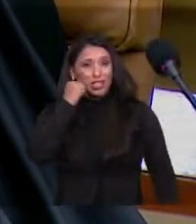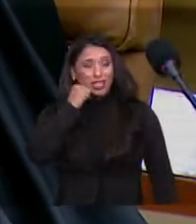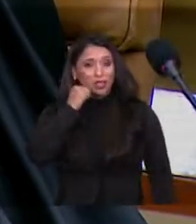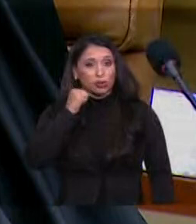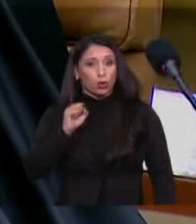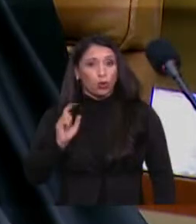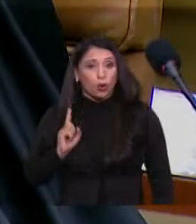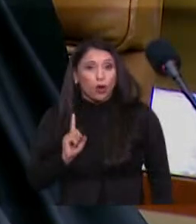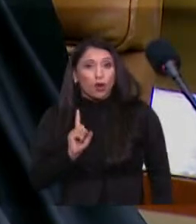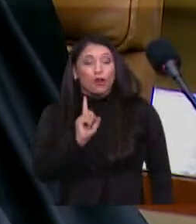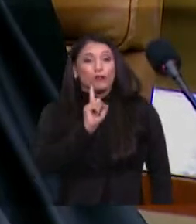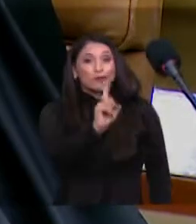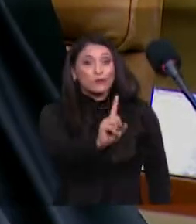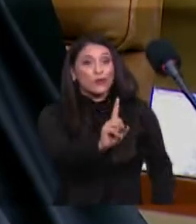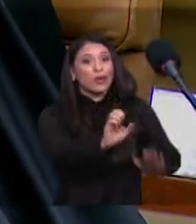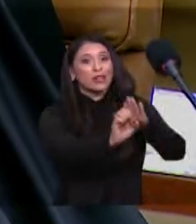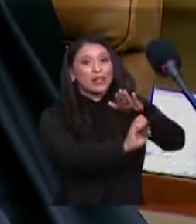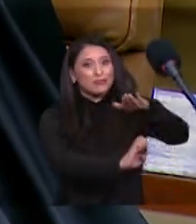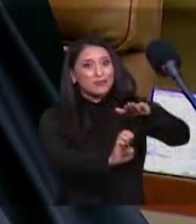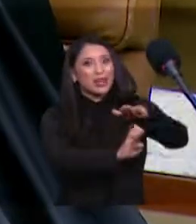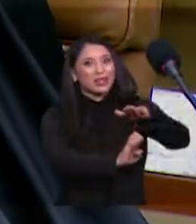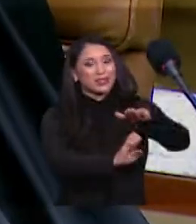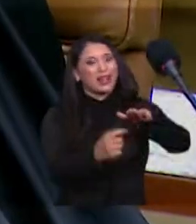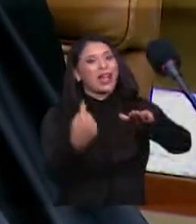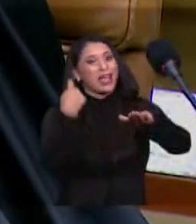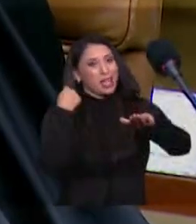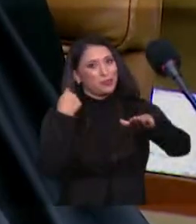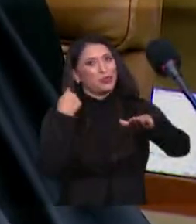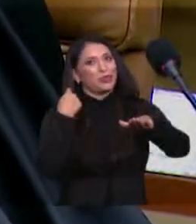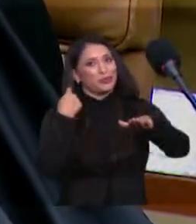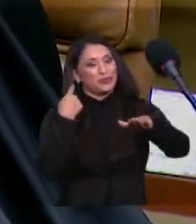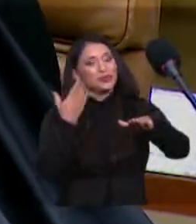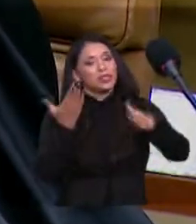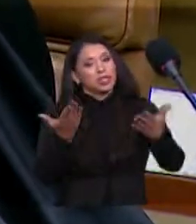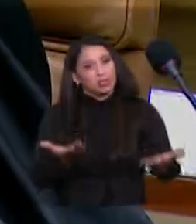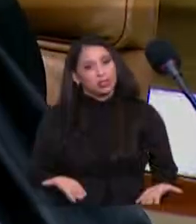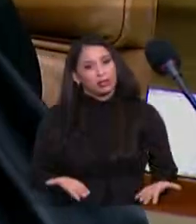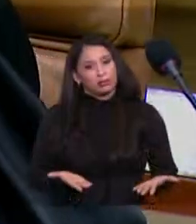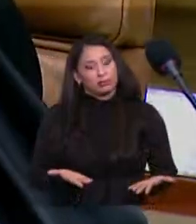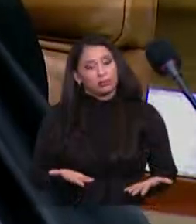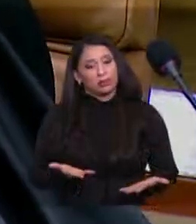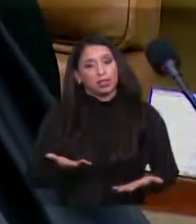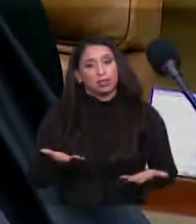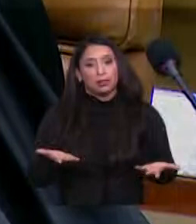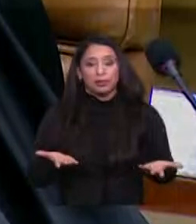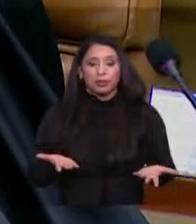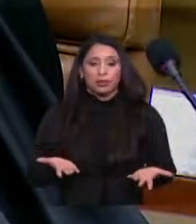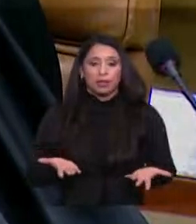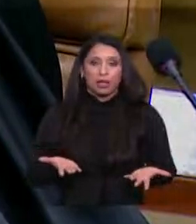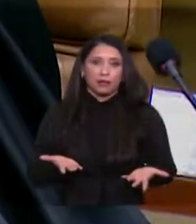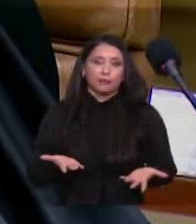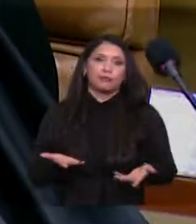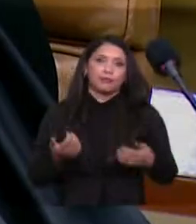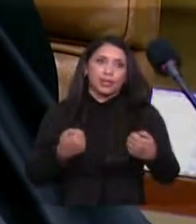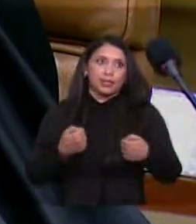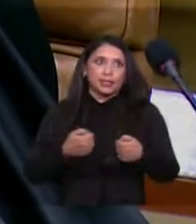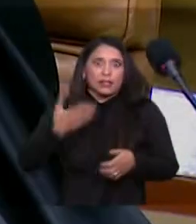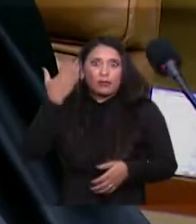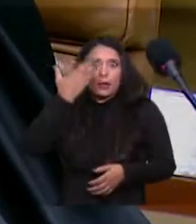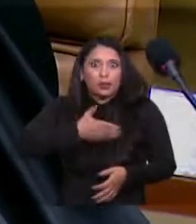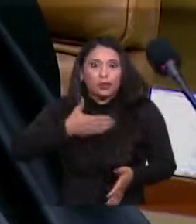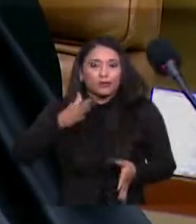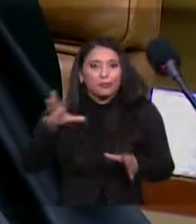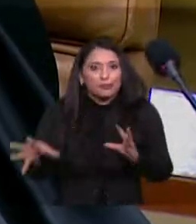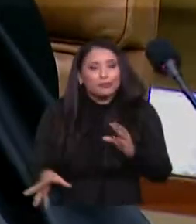na sede da BR distribuidora época dos Fatos e seria suficiente que está ainda demandaria uma